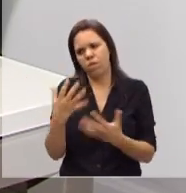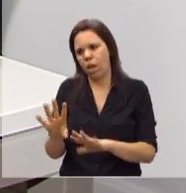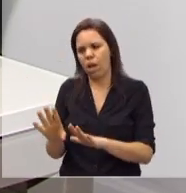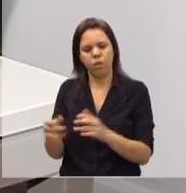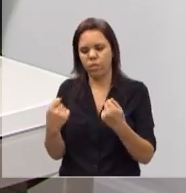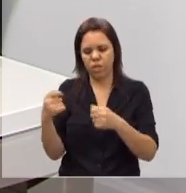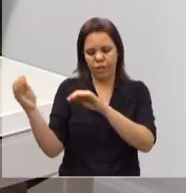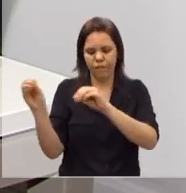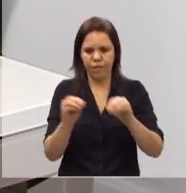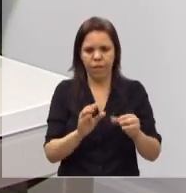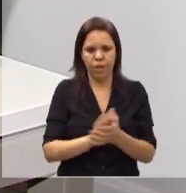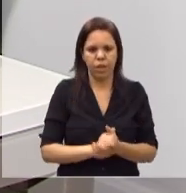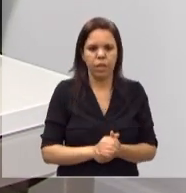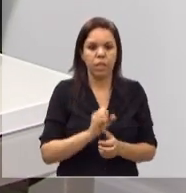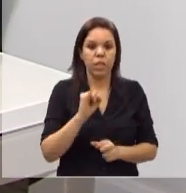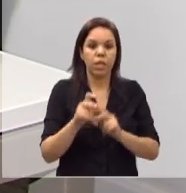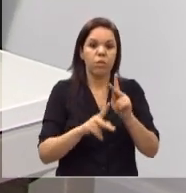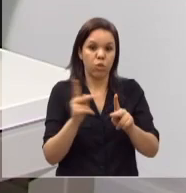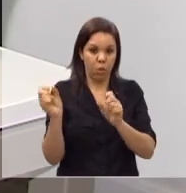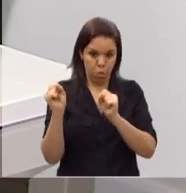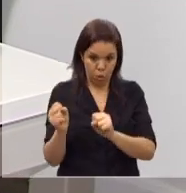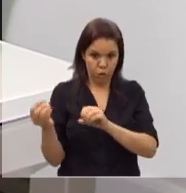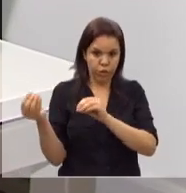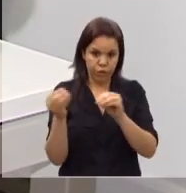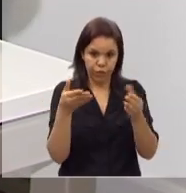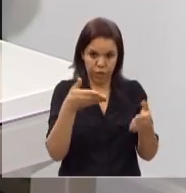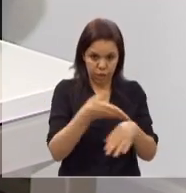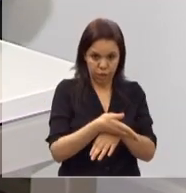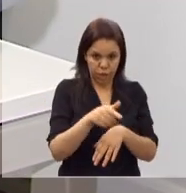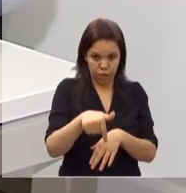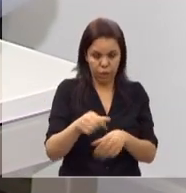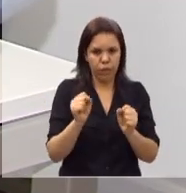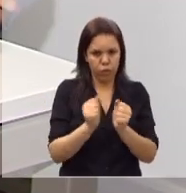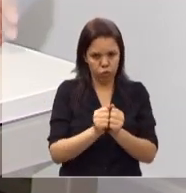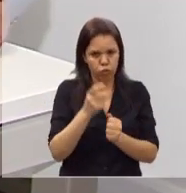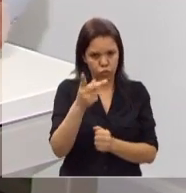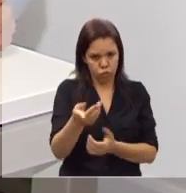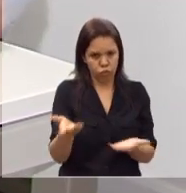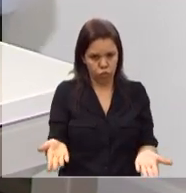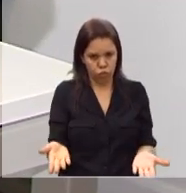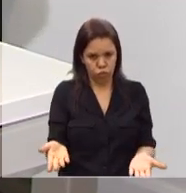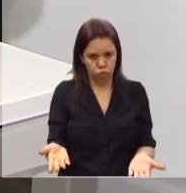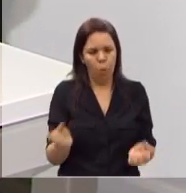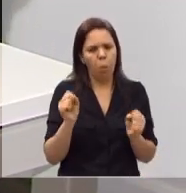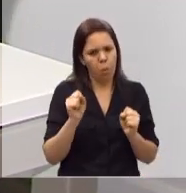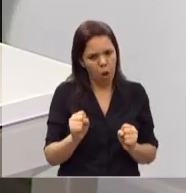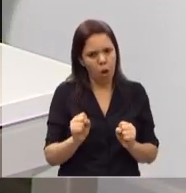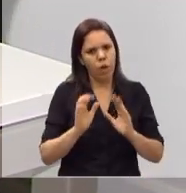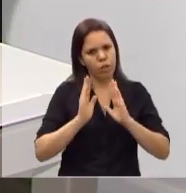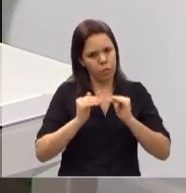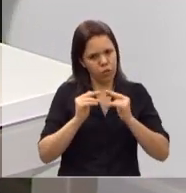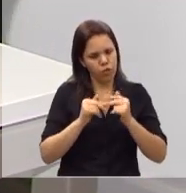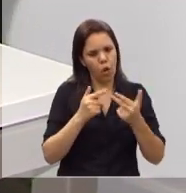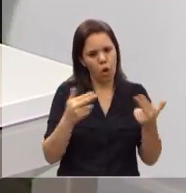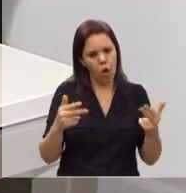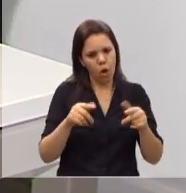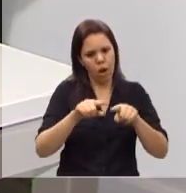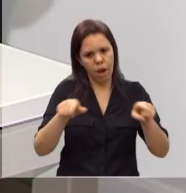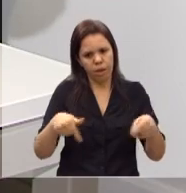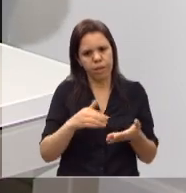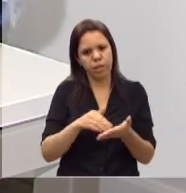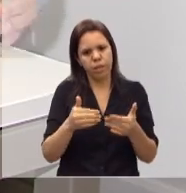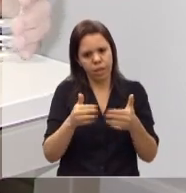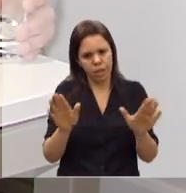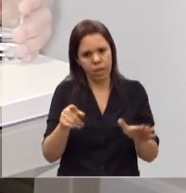E a população também pode vir até aqui, ficar com o senhor também, pedir algumas coisas, seu gabinete vai